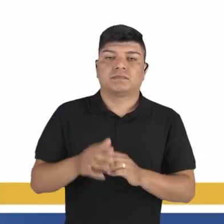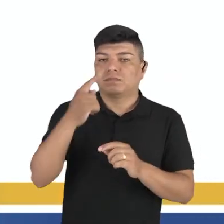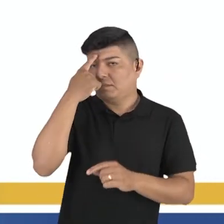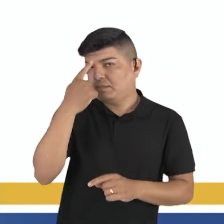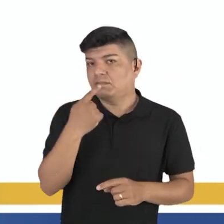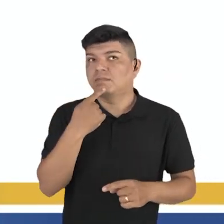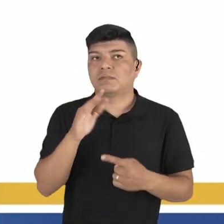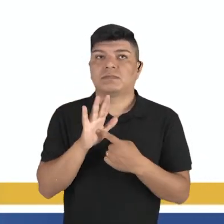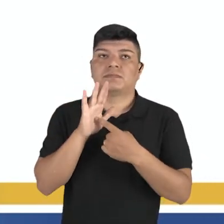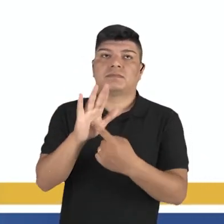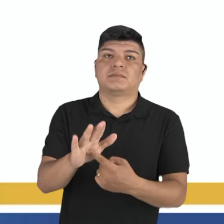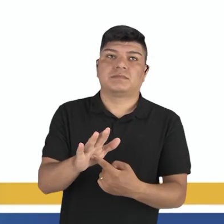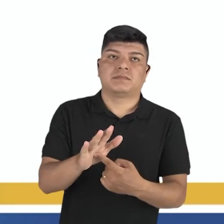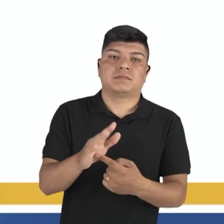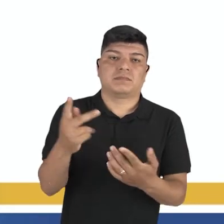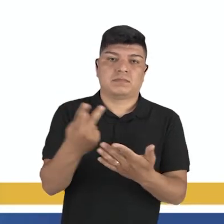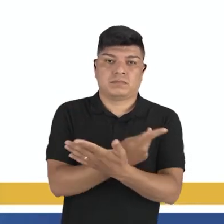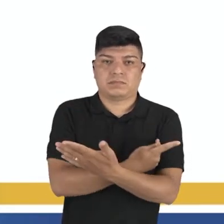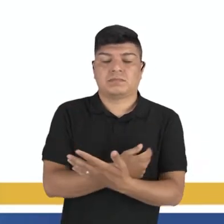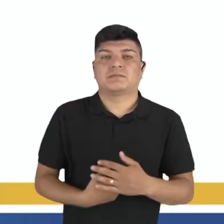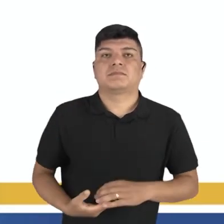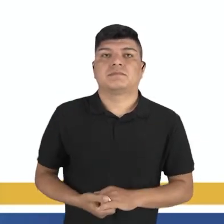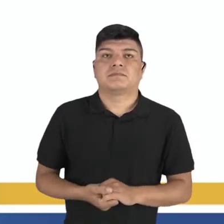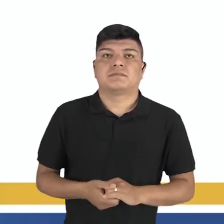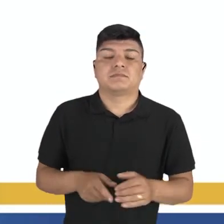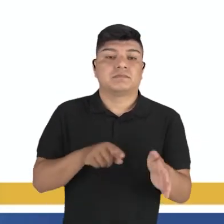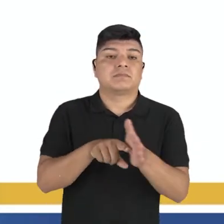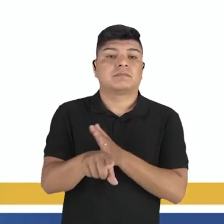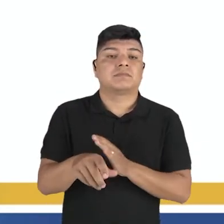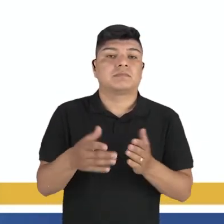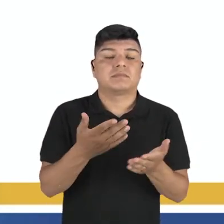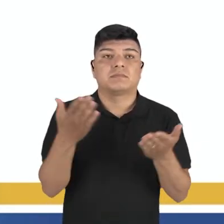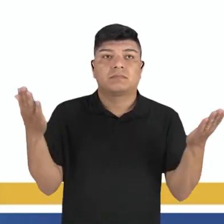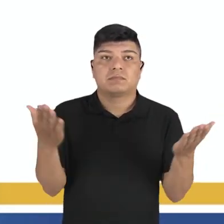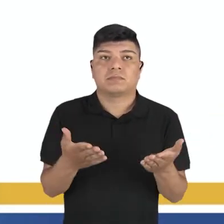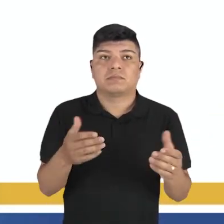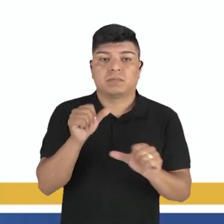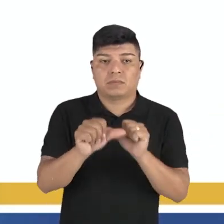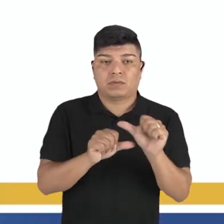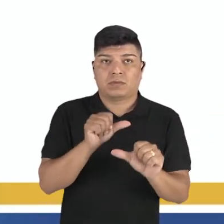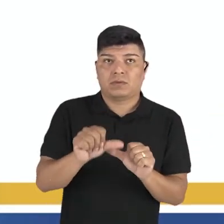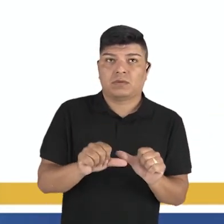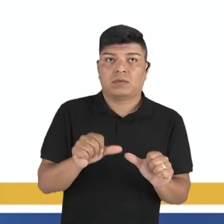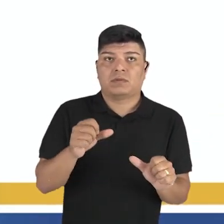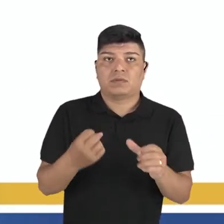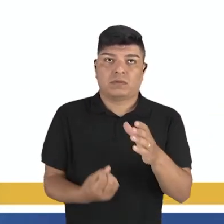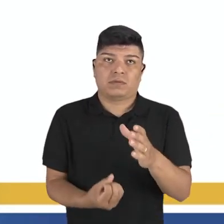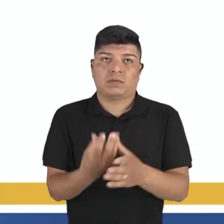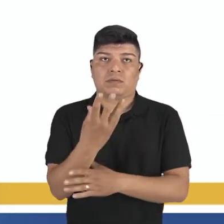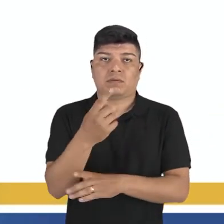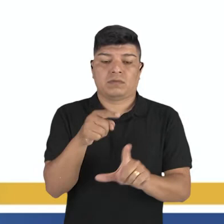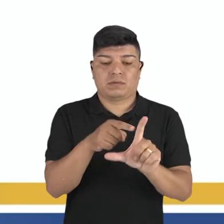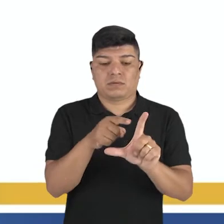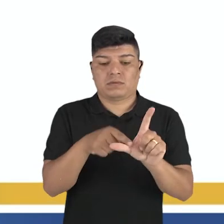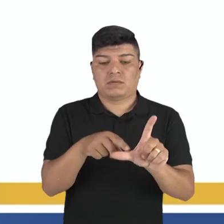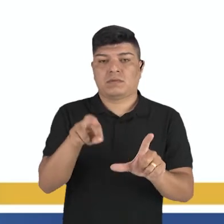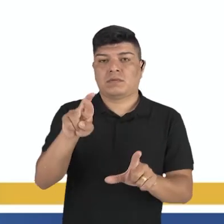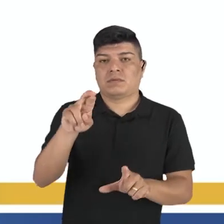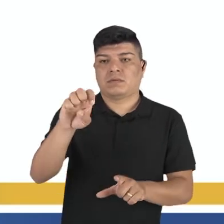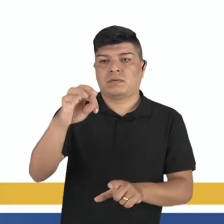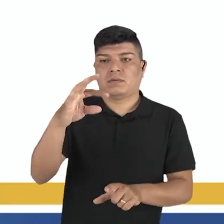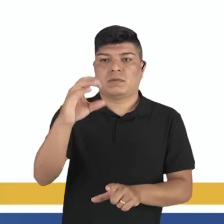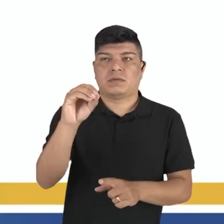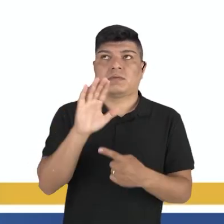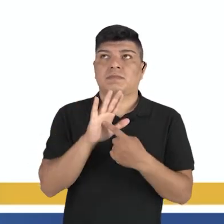são as mudanças de direção que ele realiza. E aí pergunta-se, as mudanças de direção que formam ângulos retos